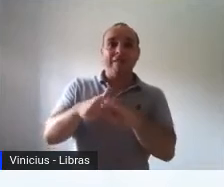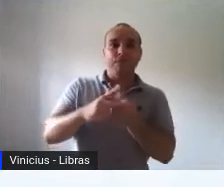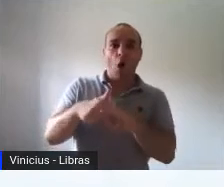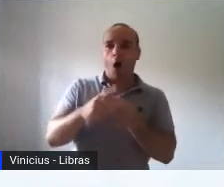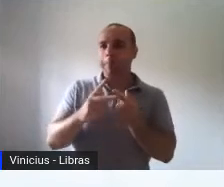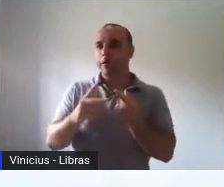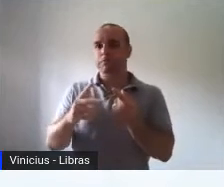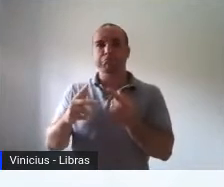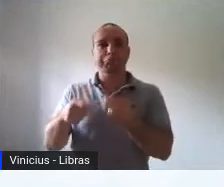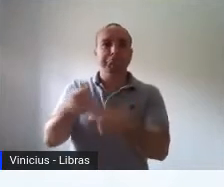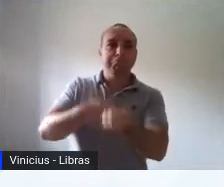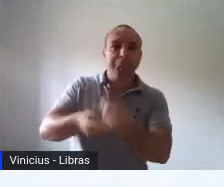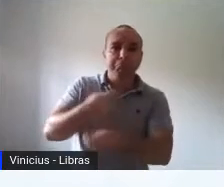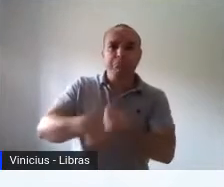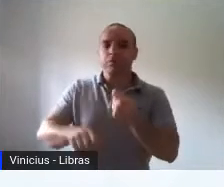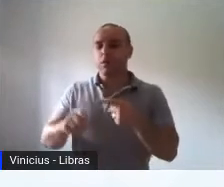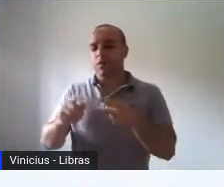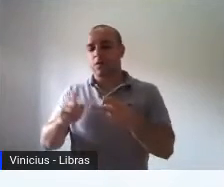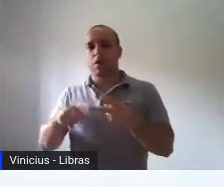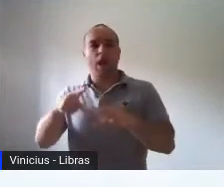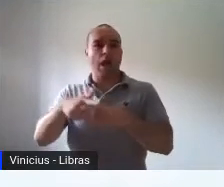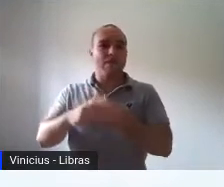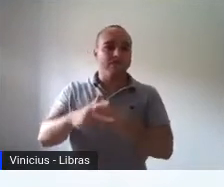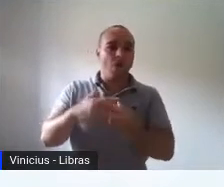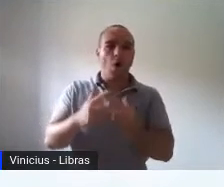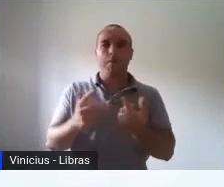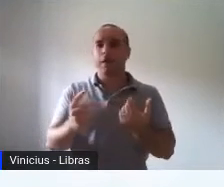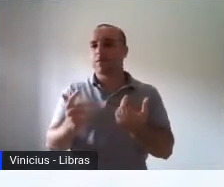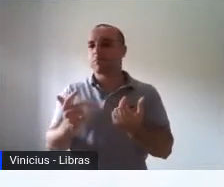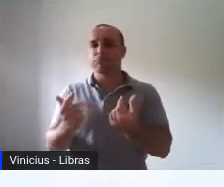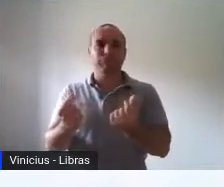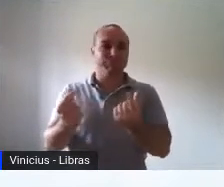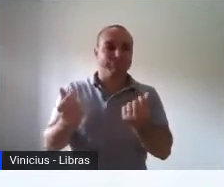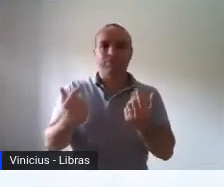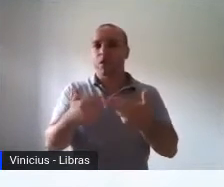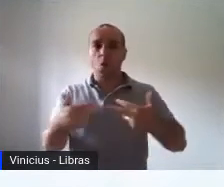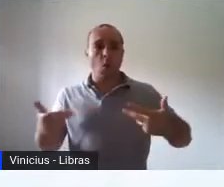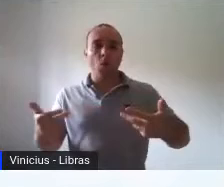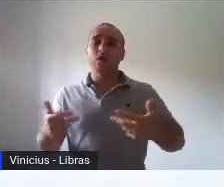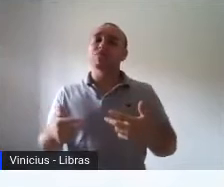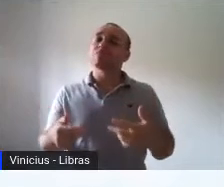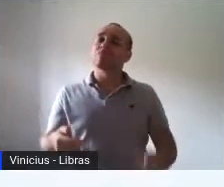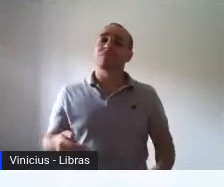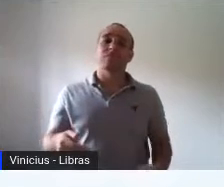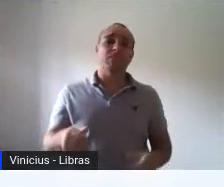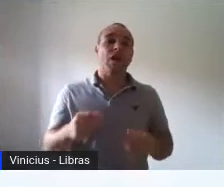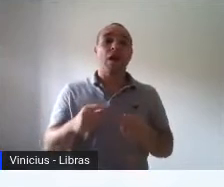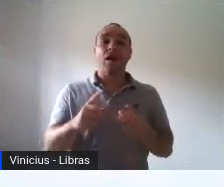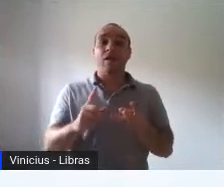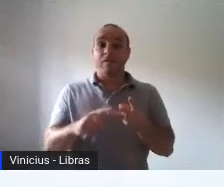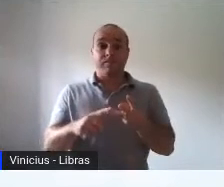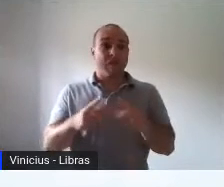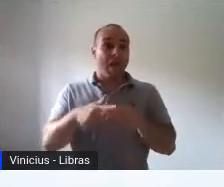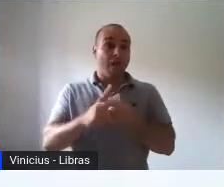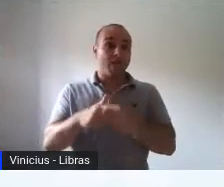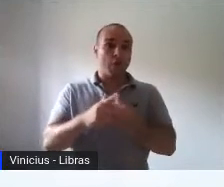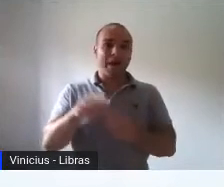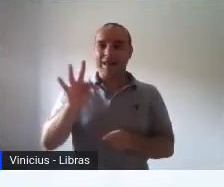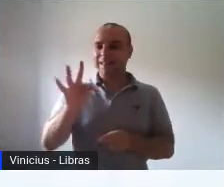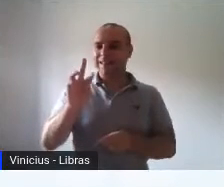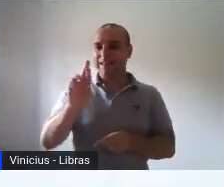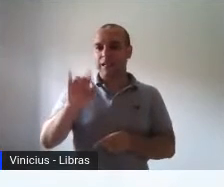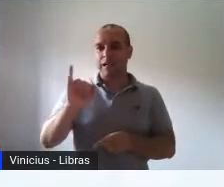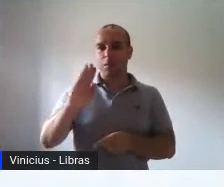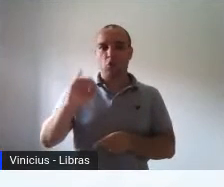na ponta Claro. a população, porque você fragiliza o serviço público, né? A reforma tributária que eles querem fazer é só para beneficiar o